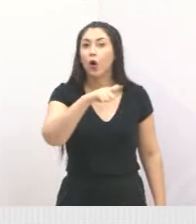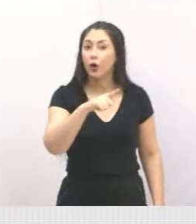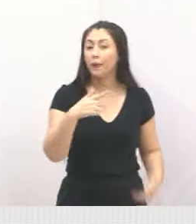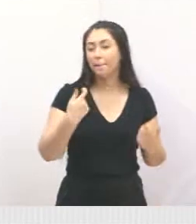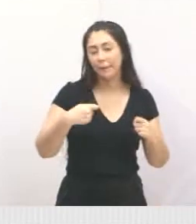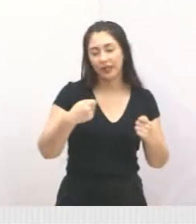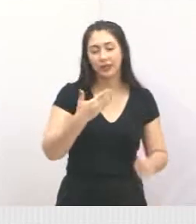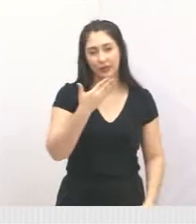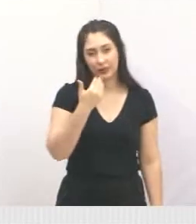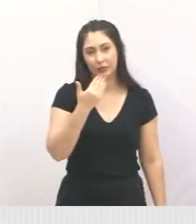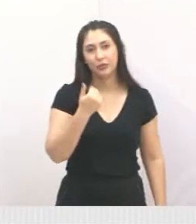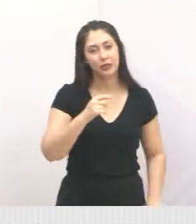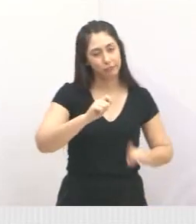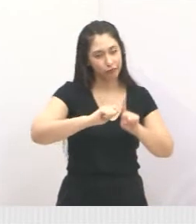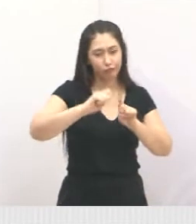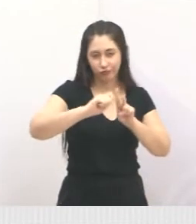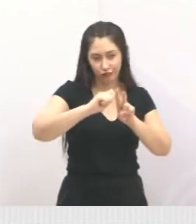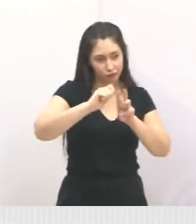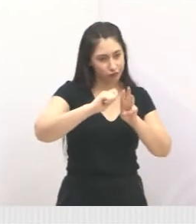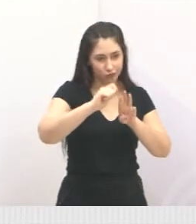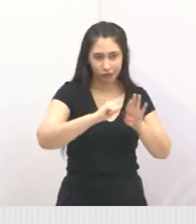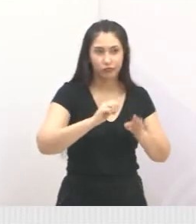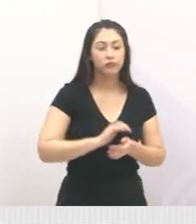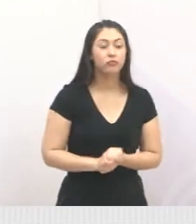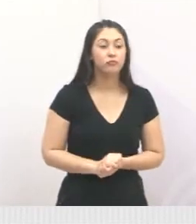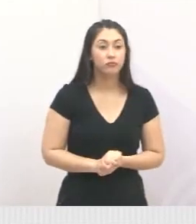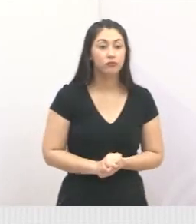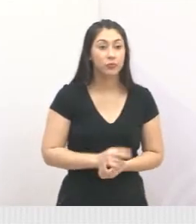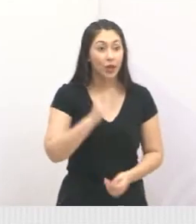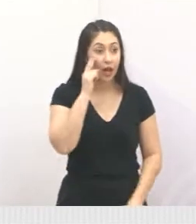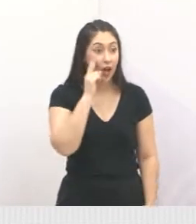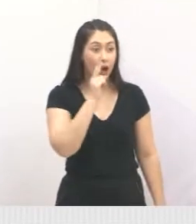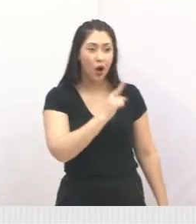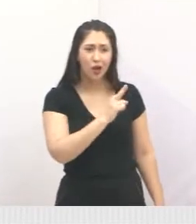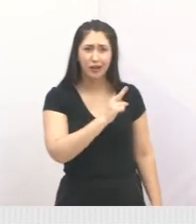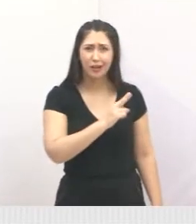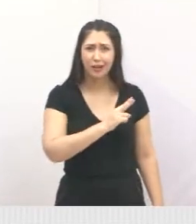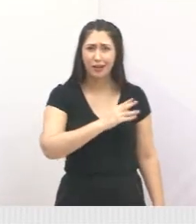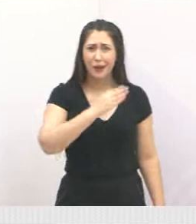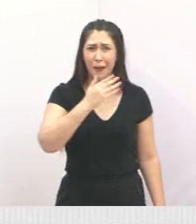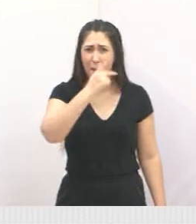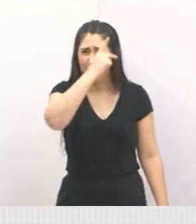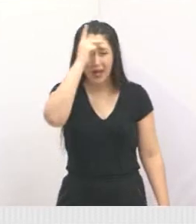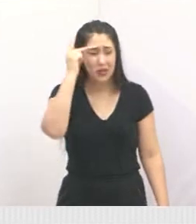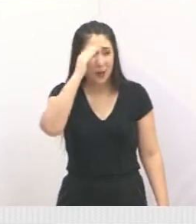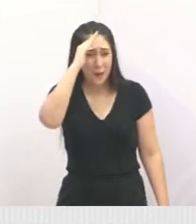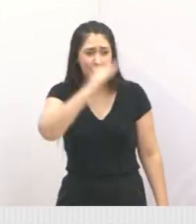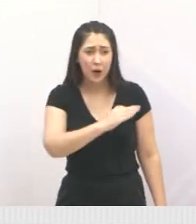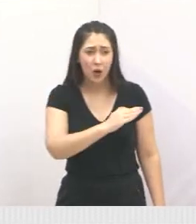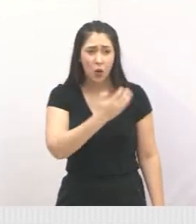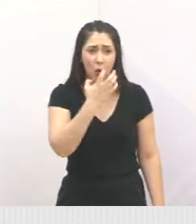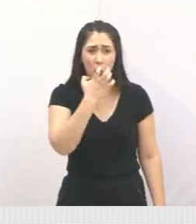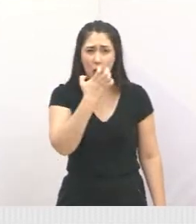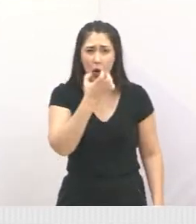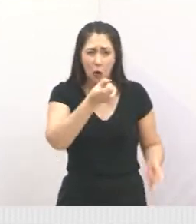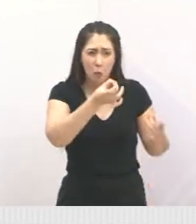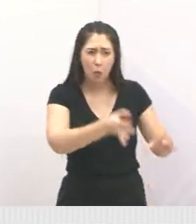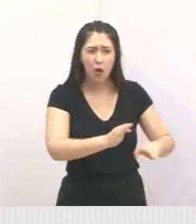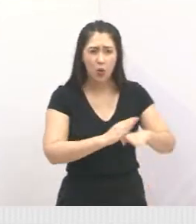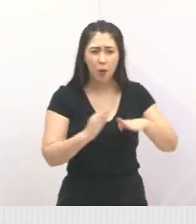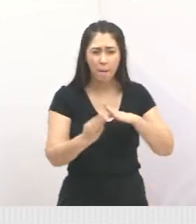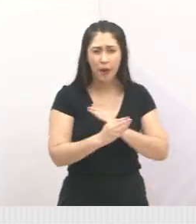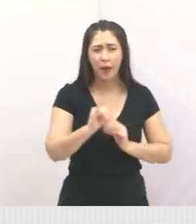mês, tá? Próximo. Olha onde chega a maldade humana. Um cãozinho abandonado lá no